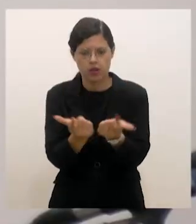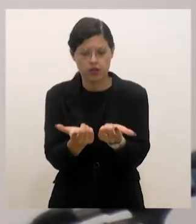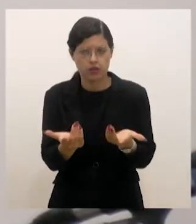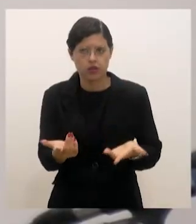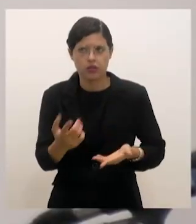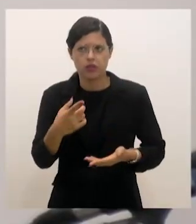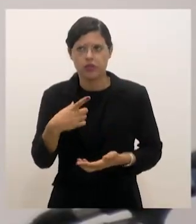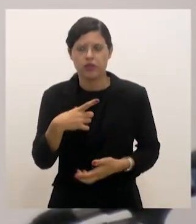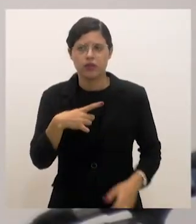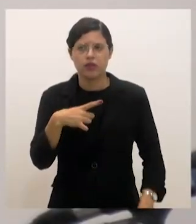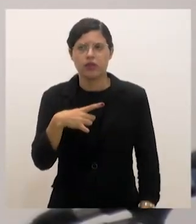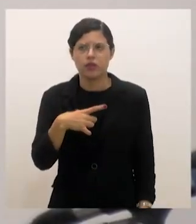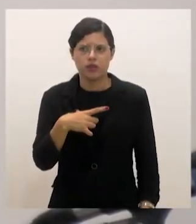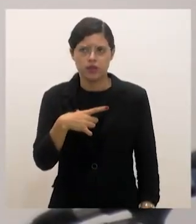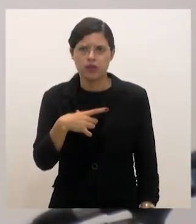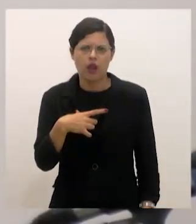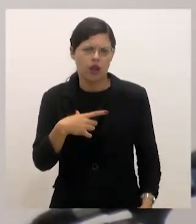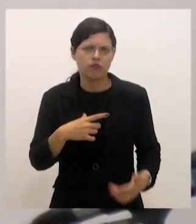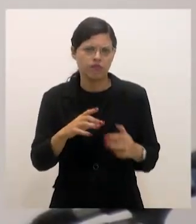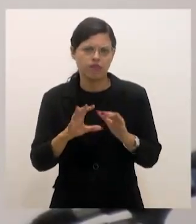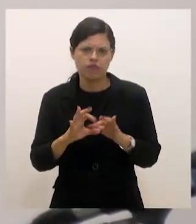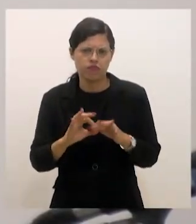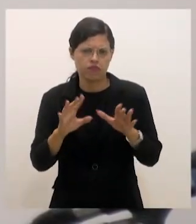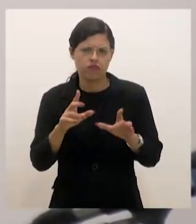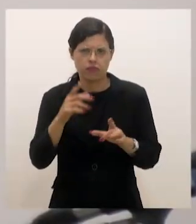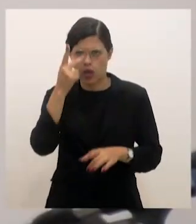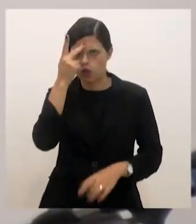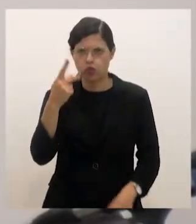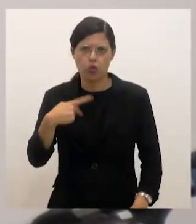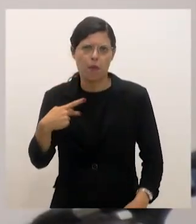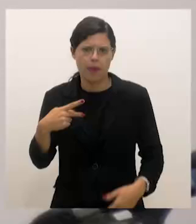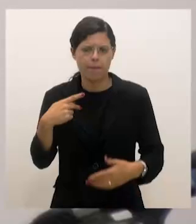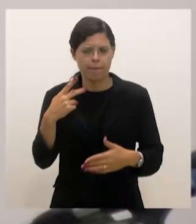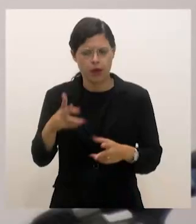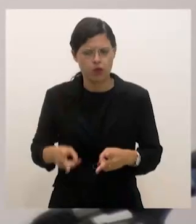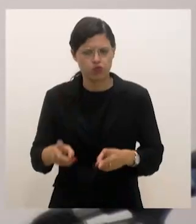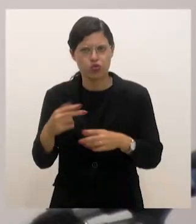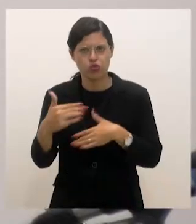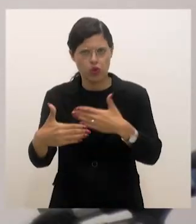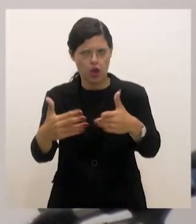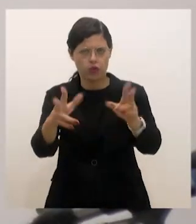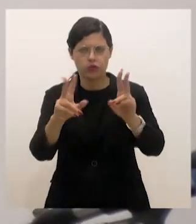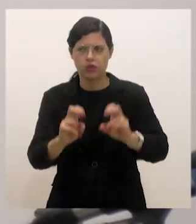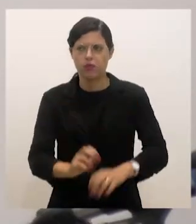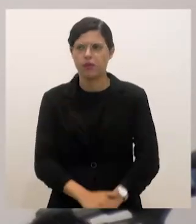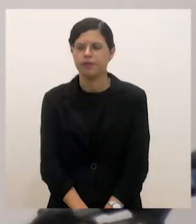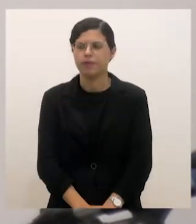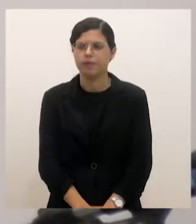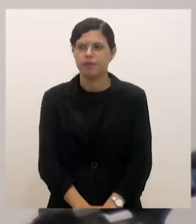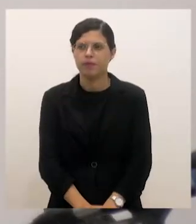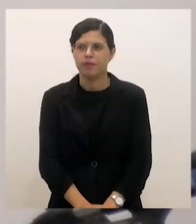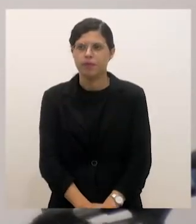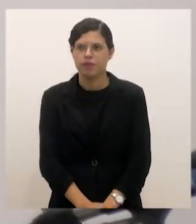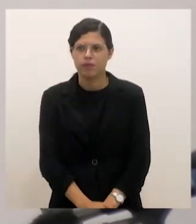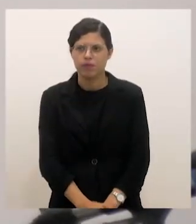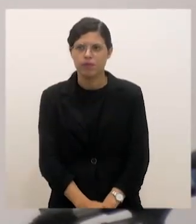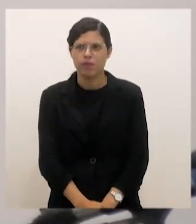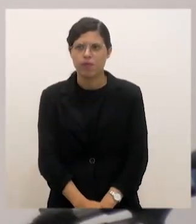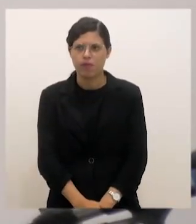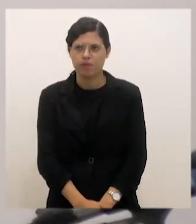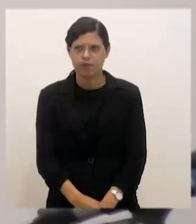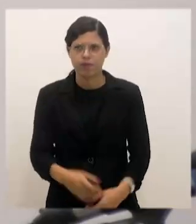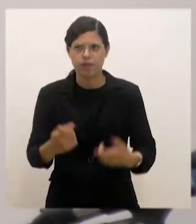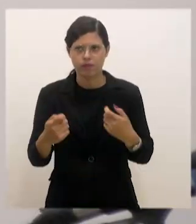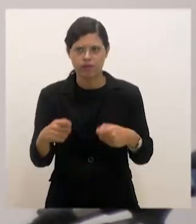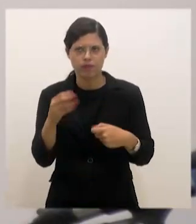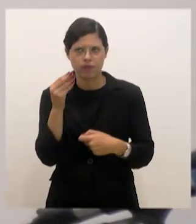tem foro e tem prerrogativa para poder avançar com o tema. Então, eu acho que a gente precisa tentar